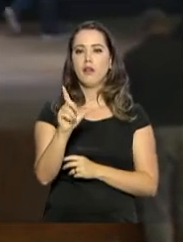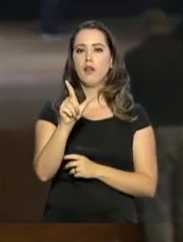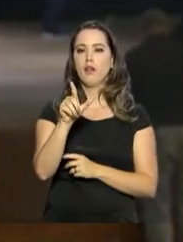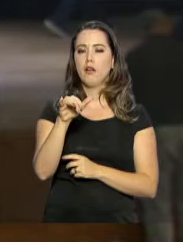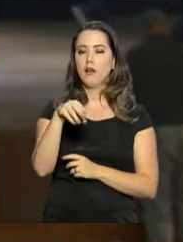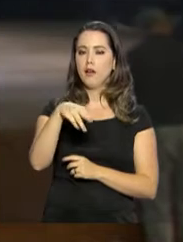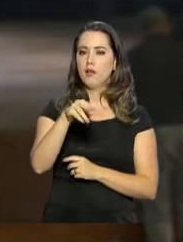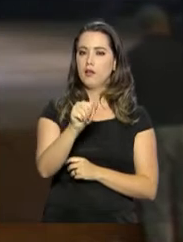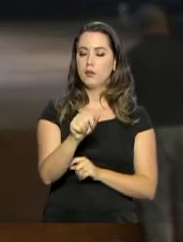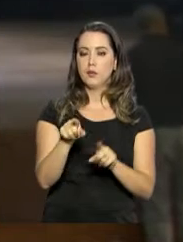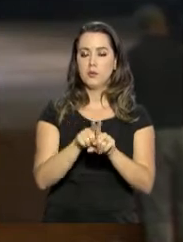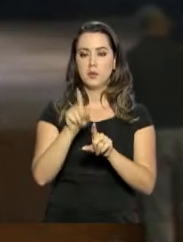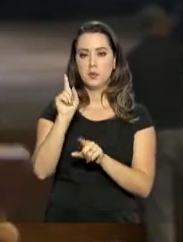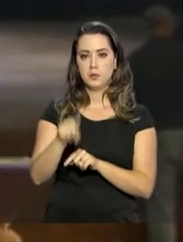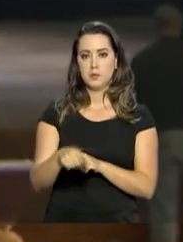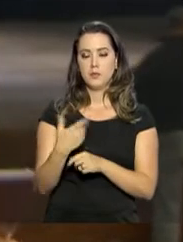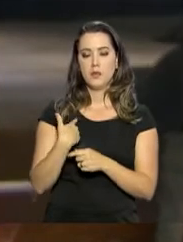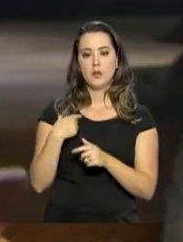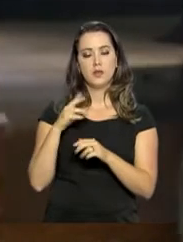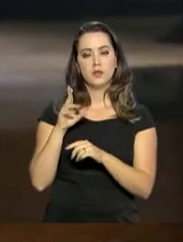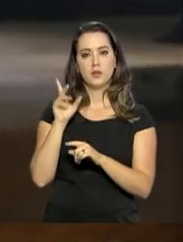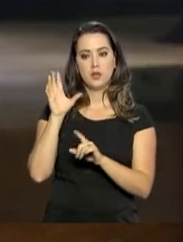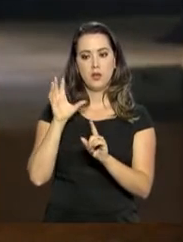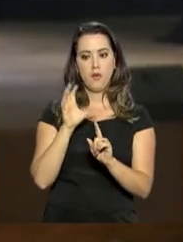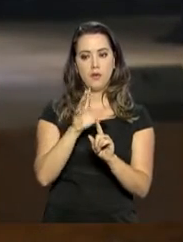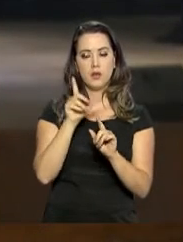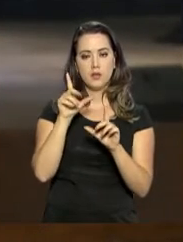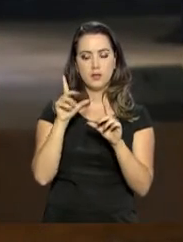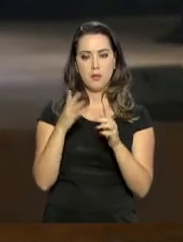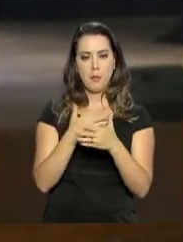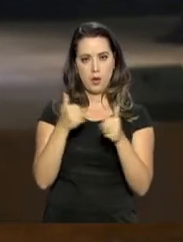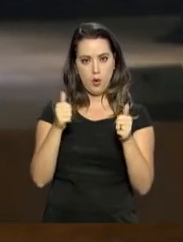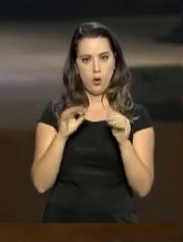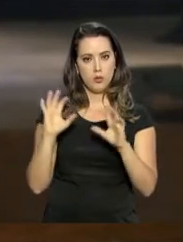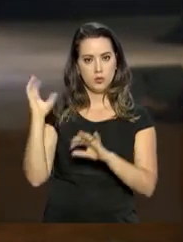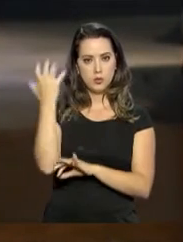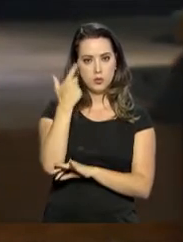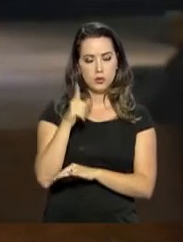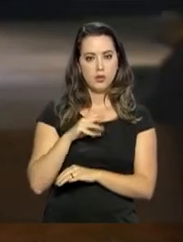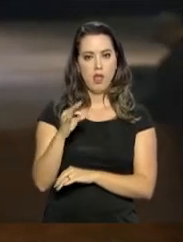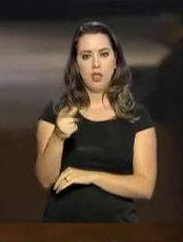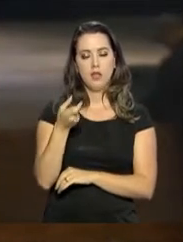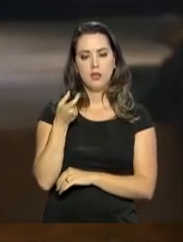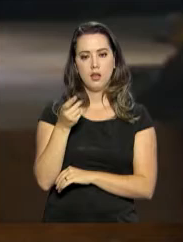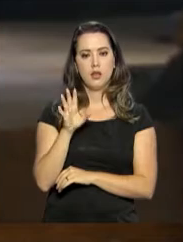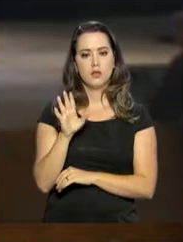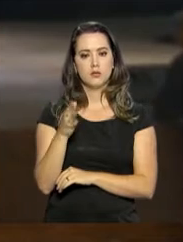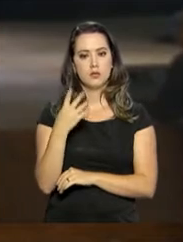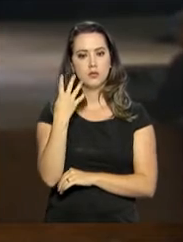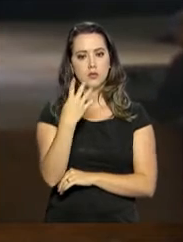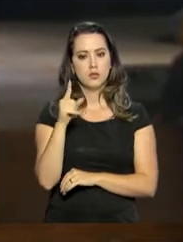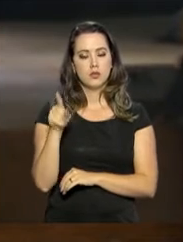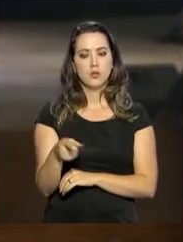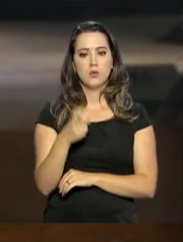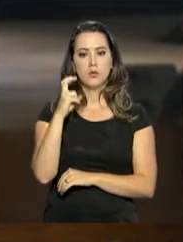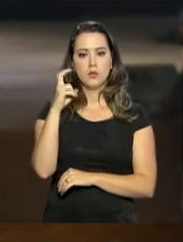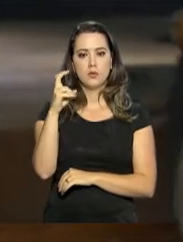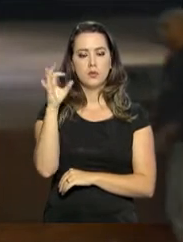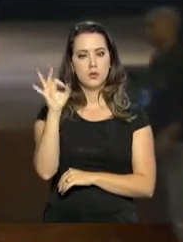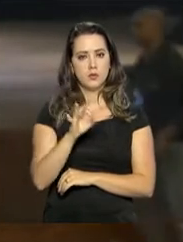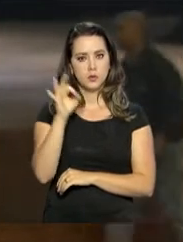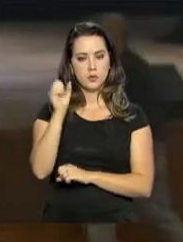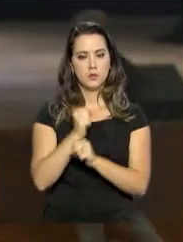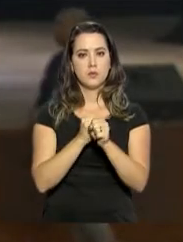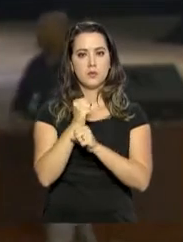projetos que minimizem os impactos no meio ambiente. A linha tem taxa final estimada em 4,5% ao